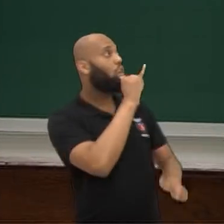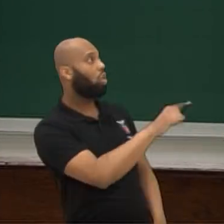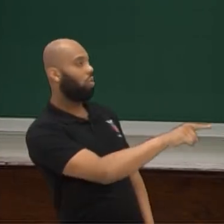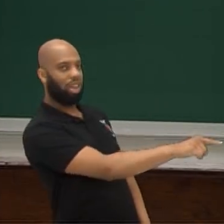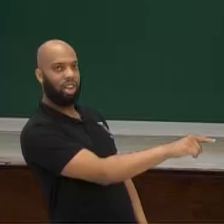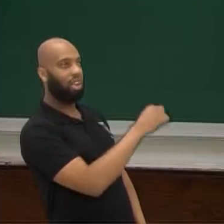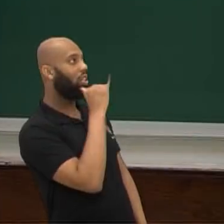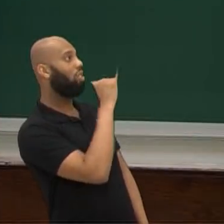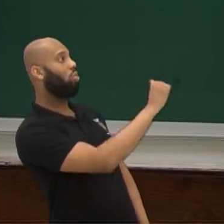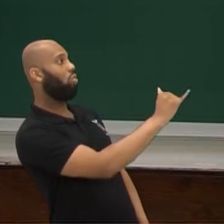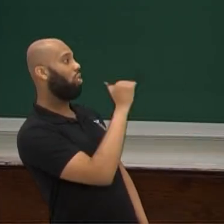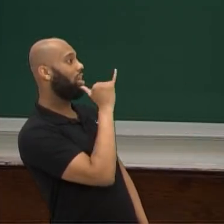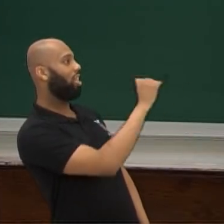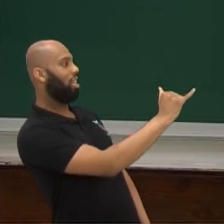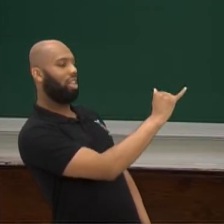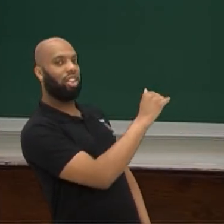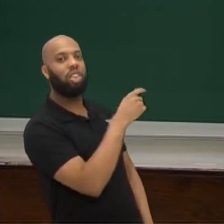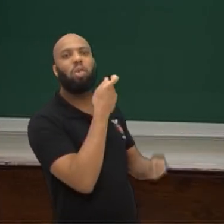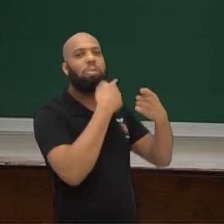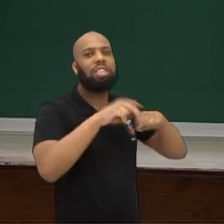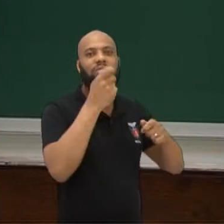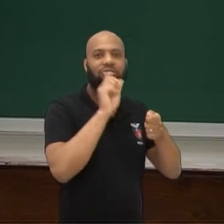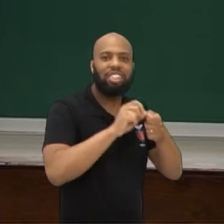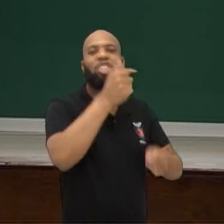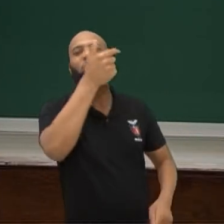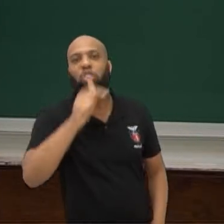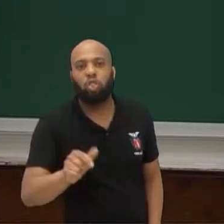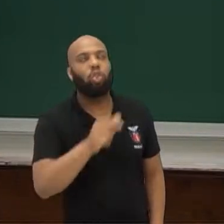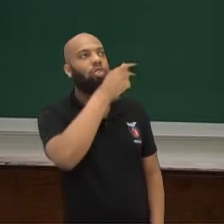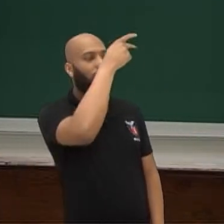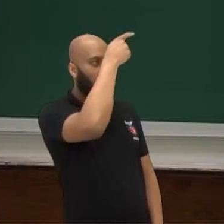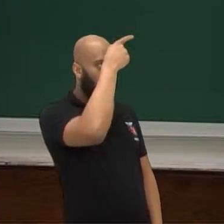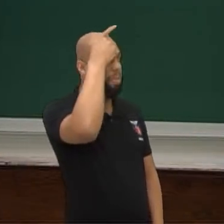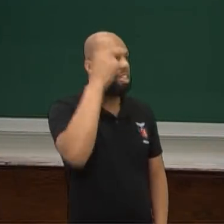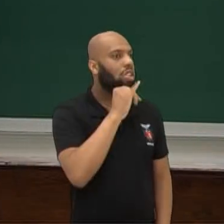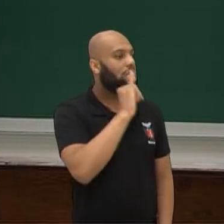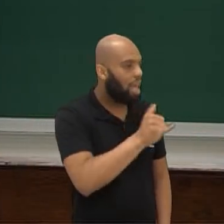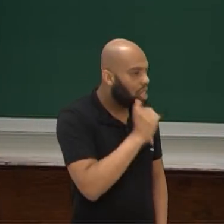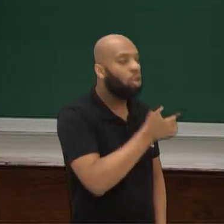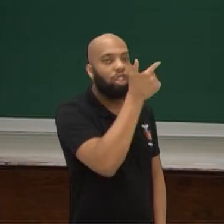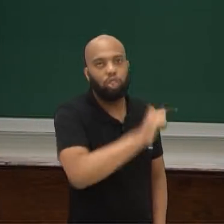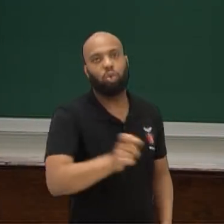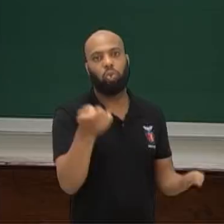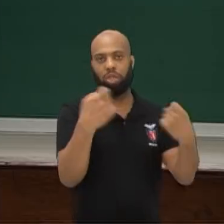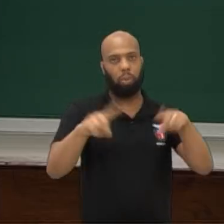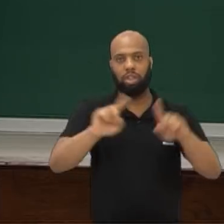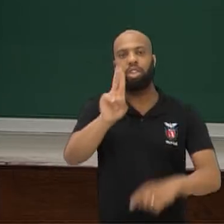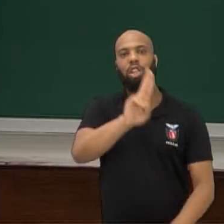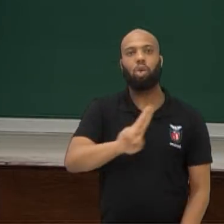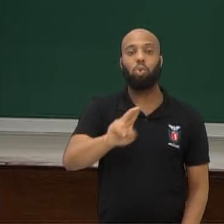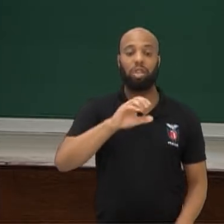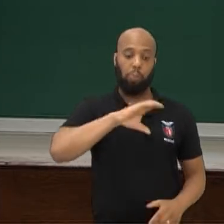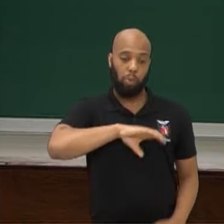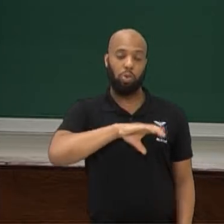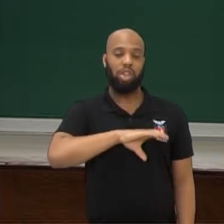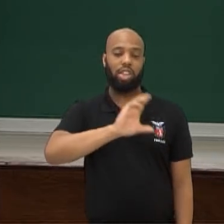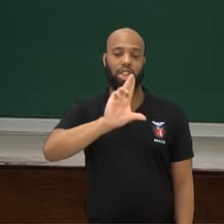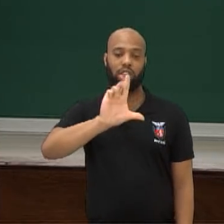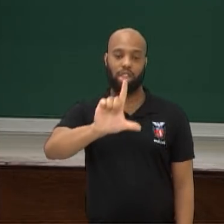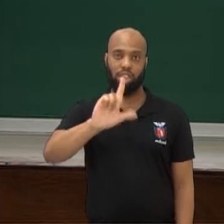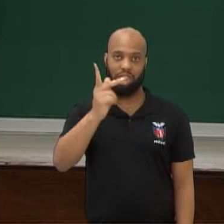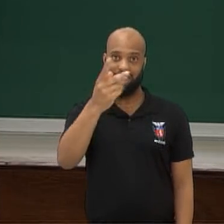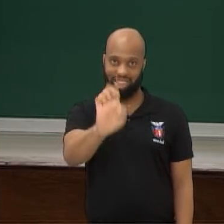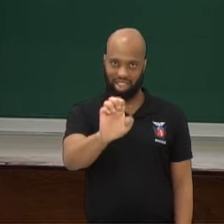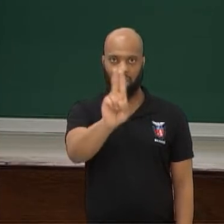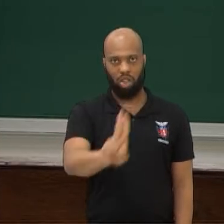de dizer disse ao narrador e repetir a palavra narrador novamente, ele faz uma referência ali